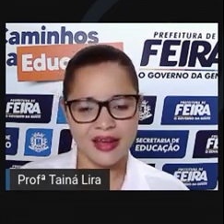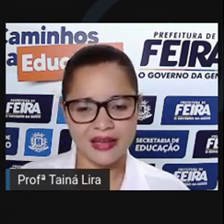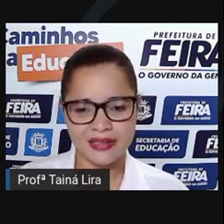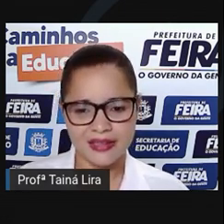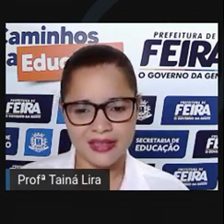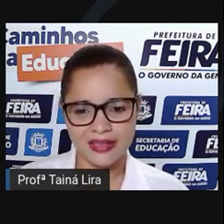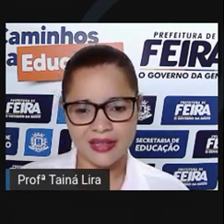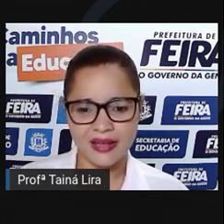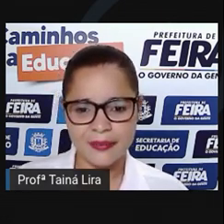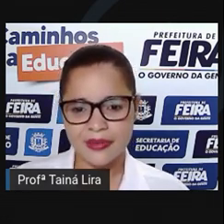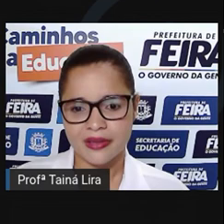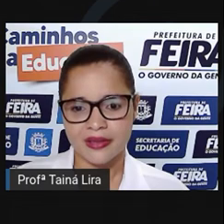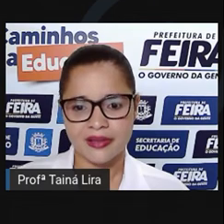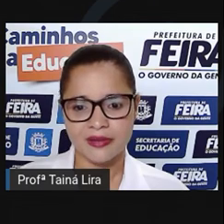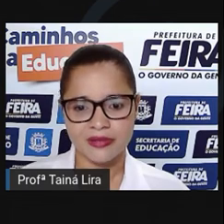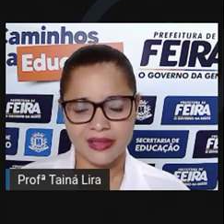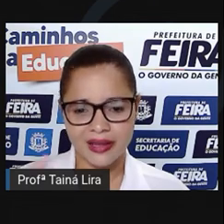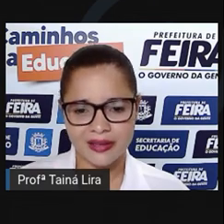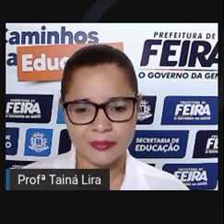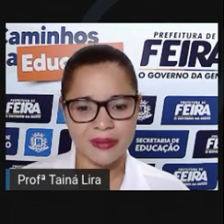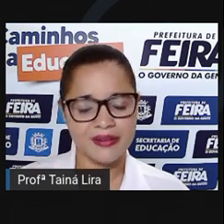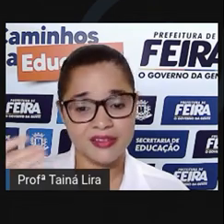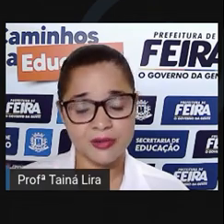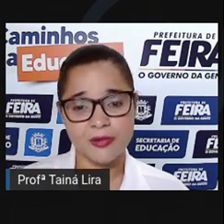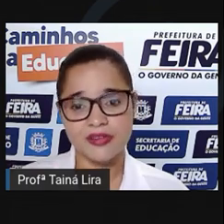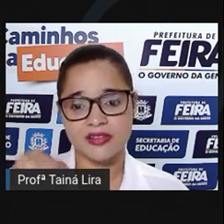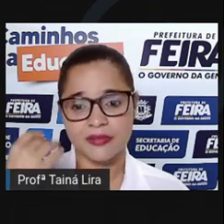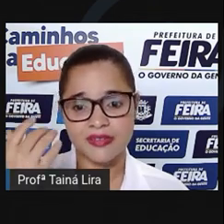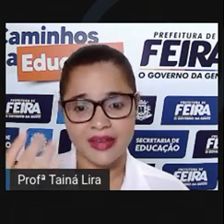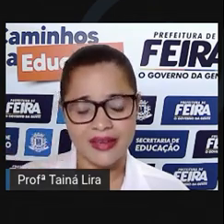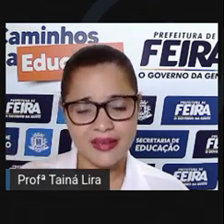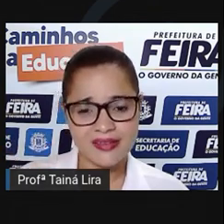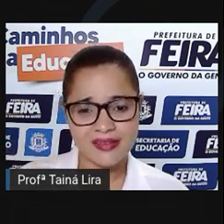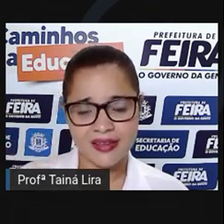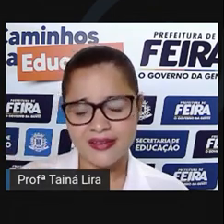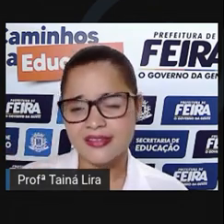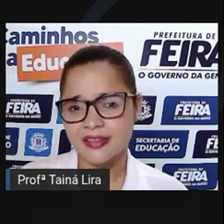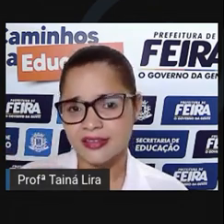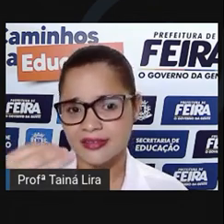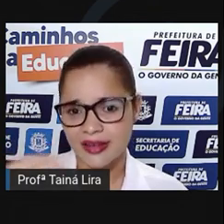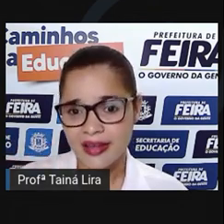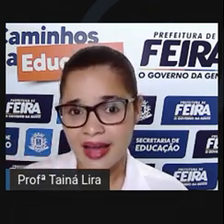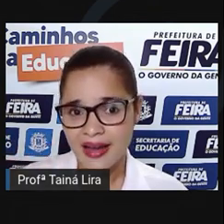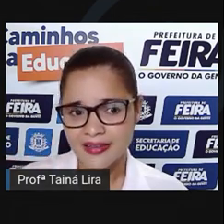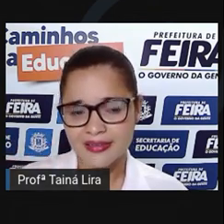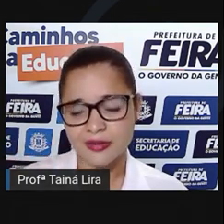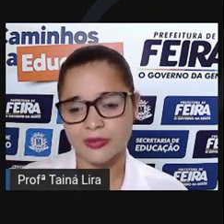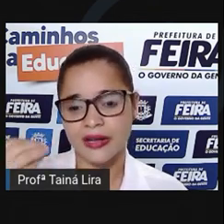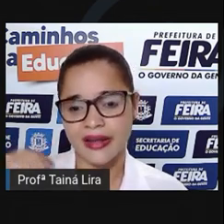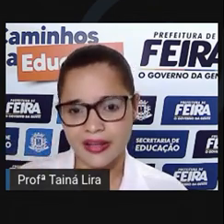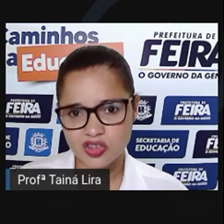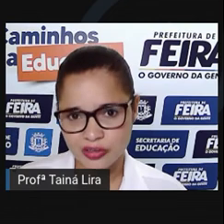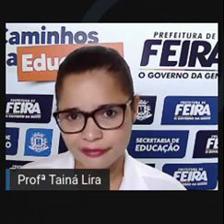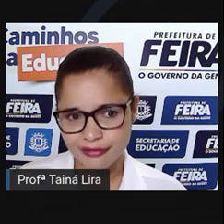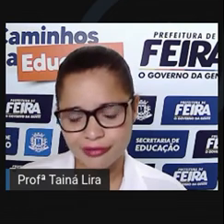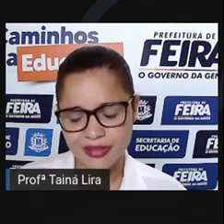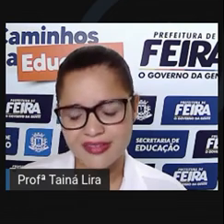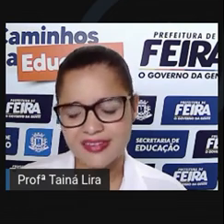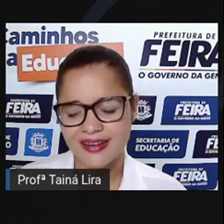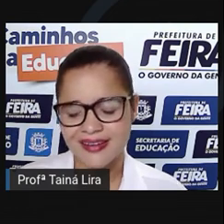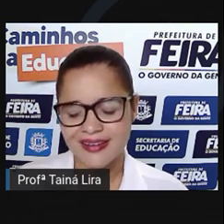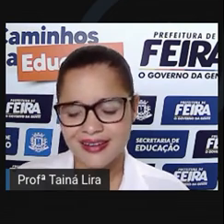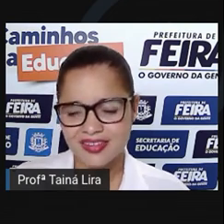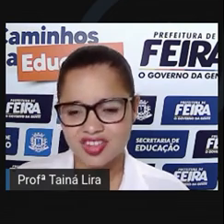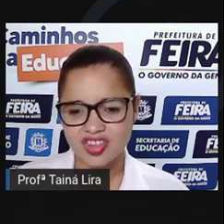casa aqui né que tem um telhado parecido com esse Então essa essa que é a arquitetura é de